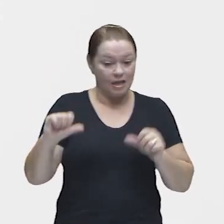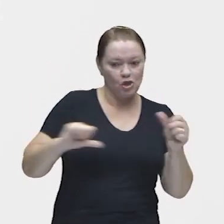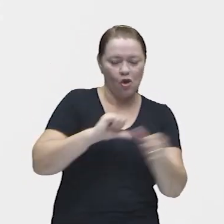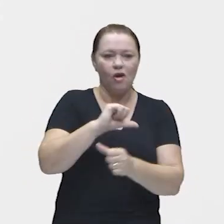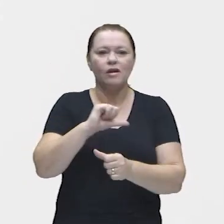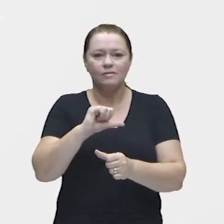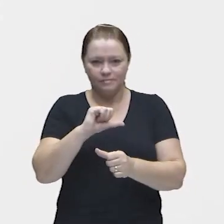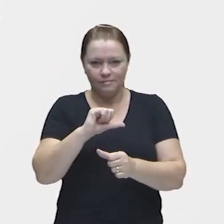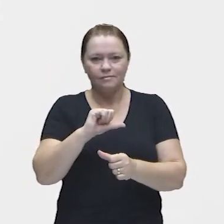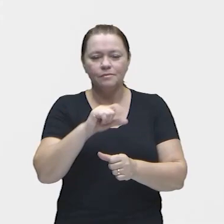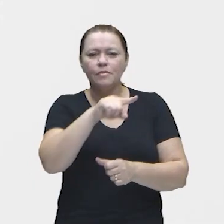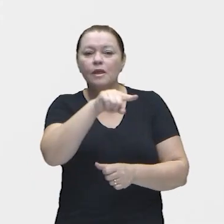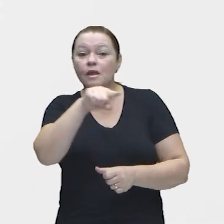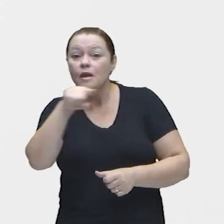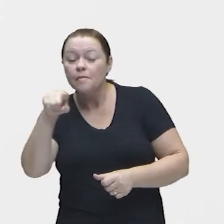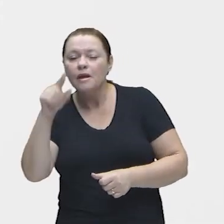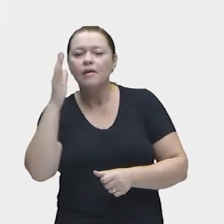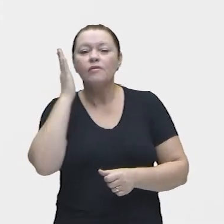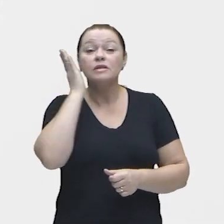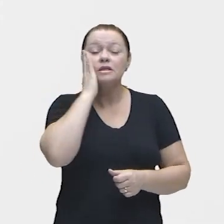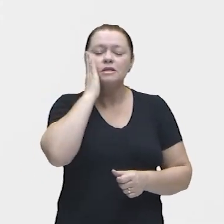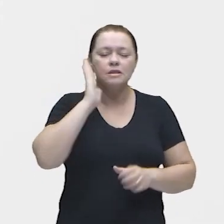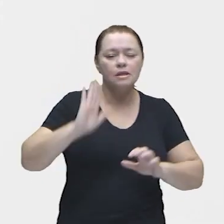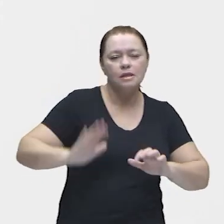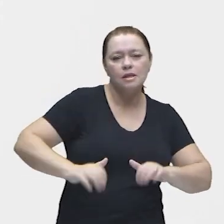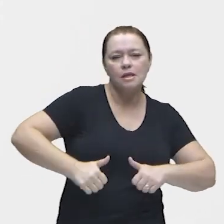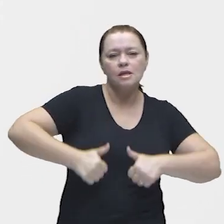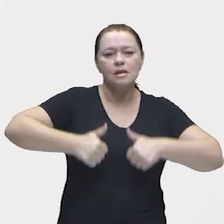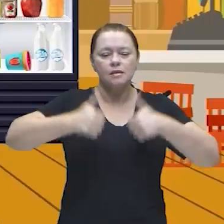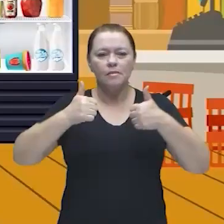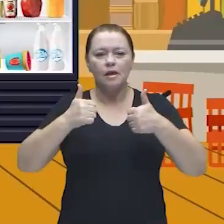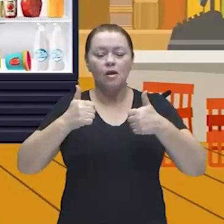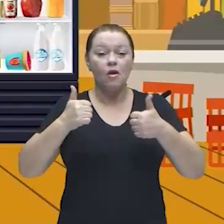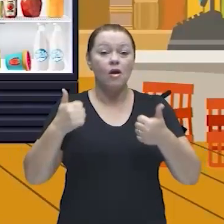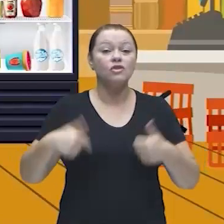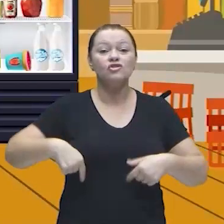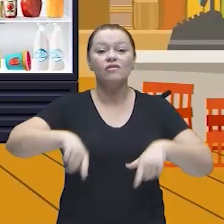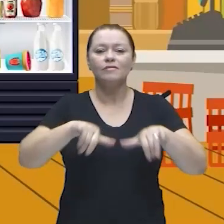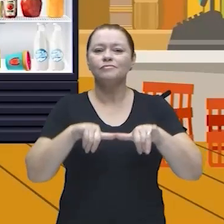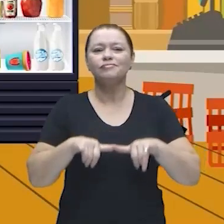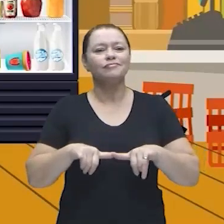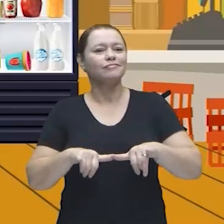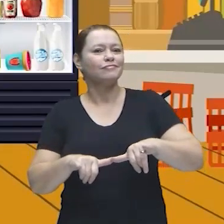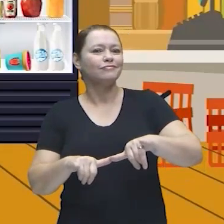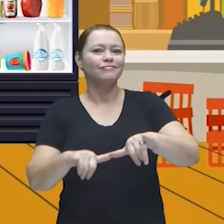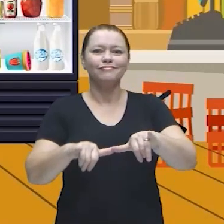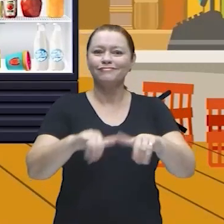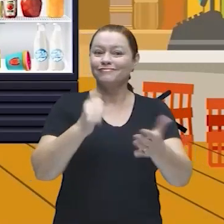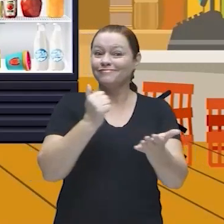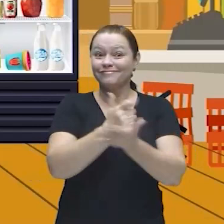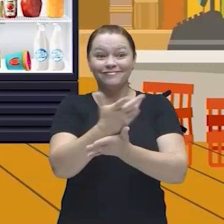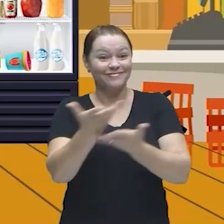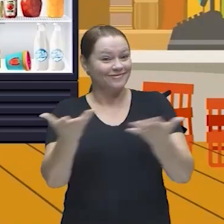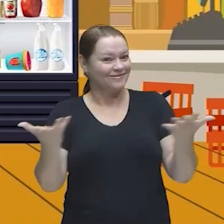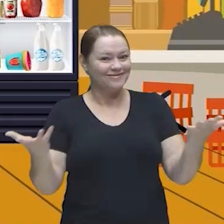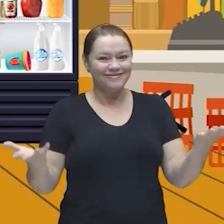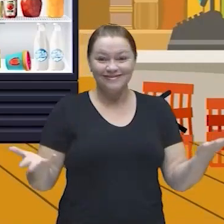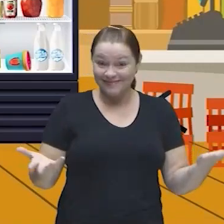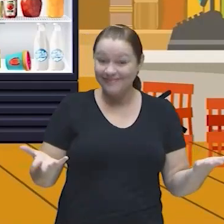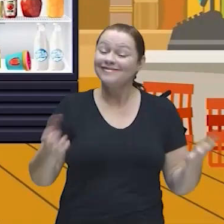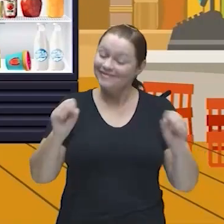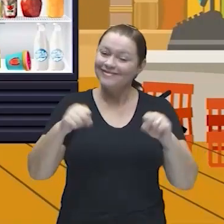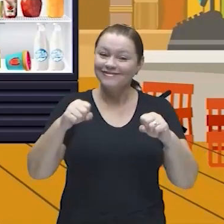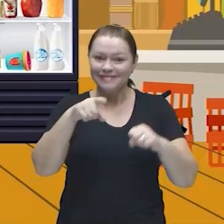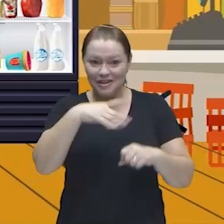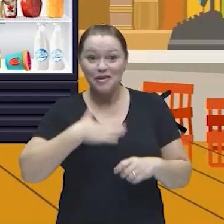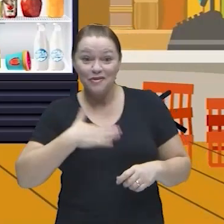Para vocês entenderem melhor, nós vamos às compras agora. As compras? Isso, ao supermercado. Quem gosta